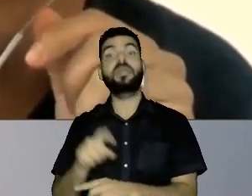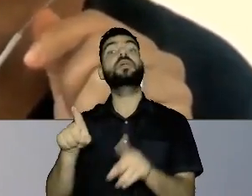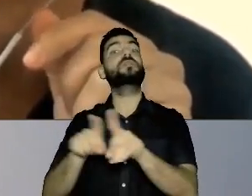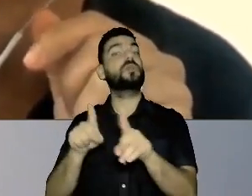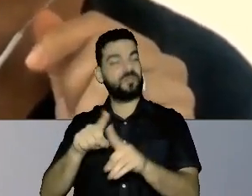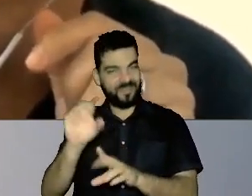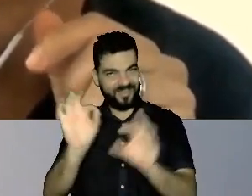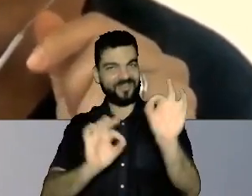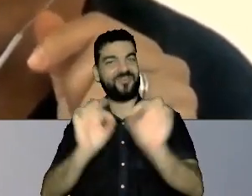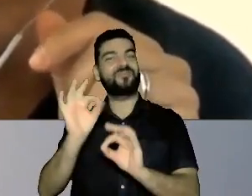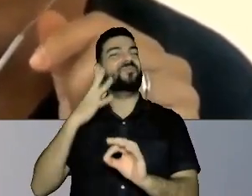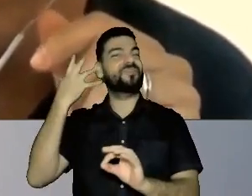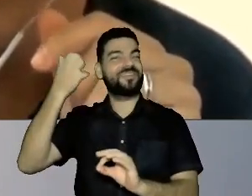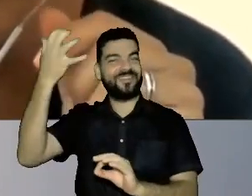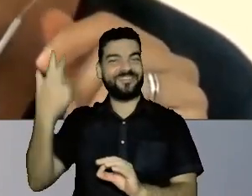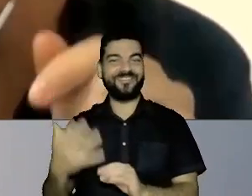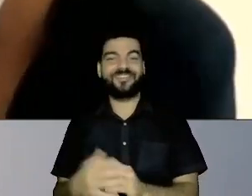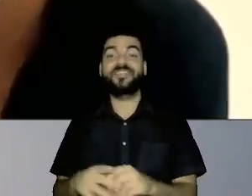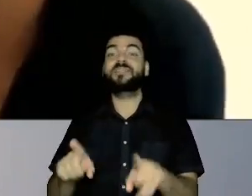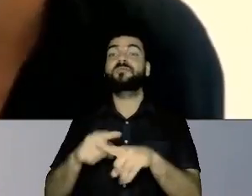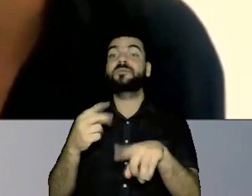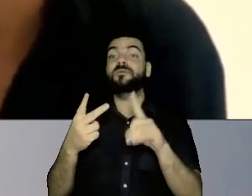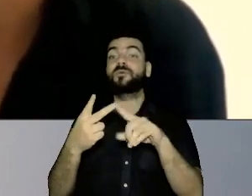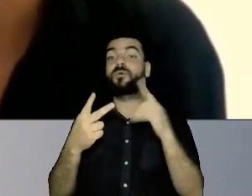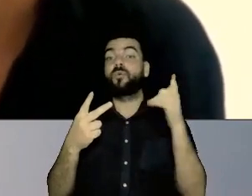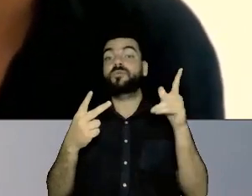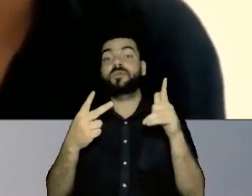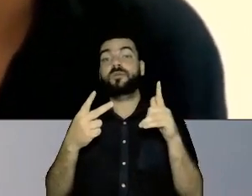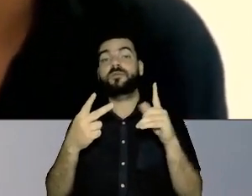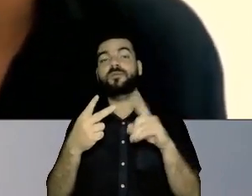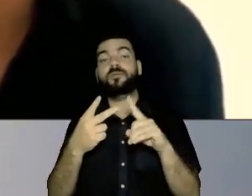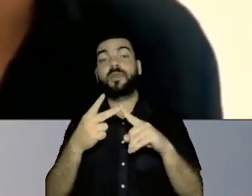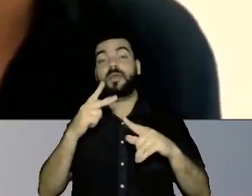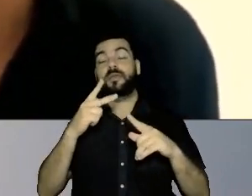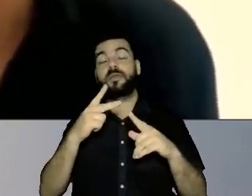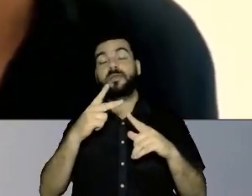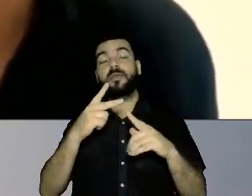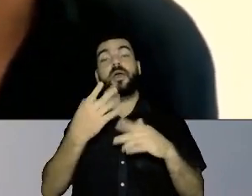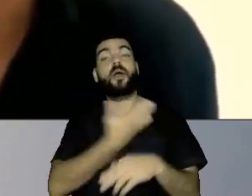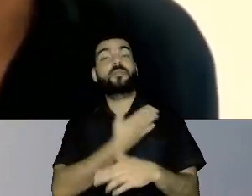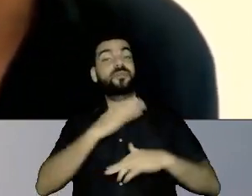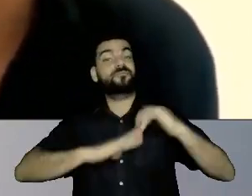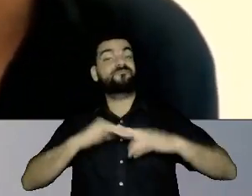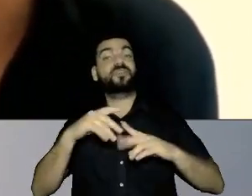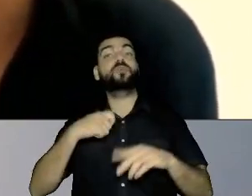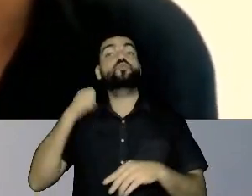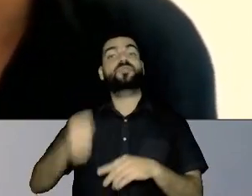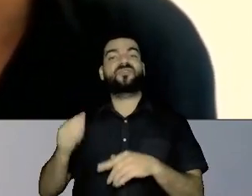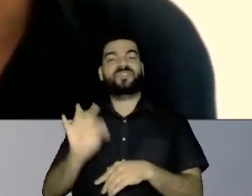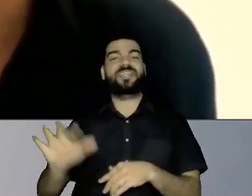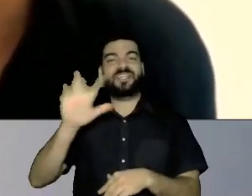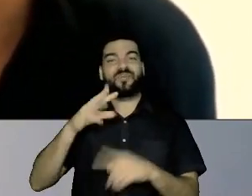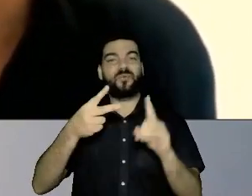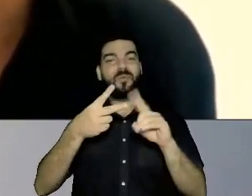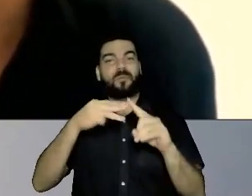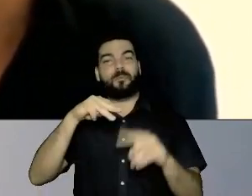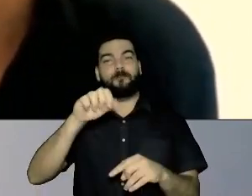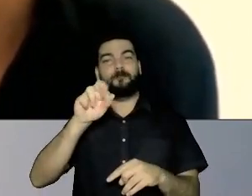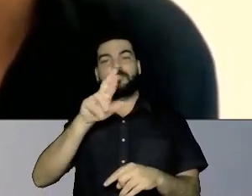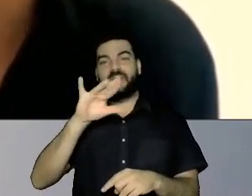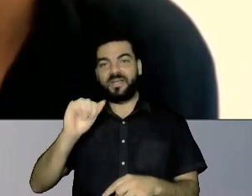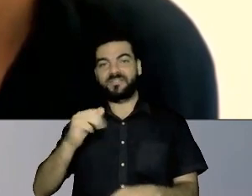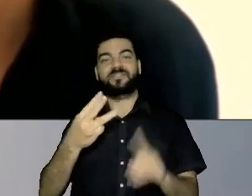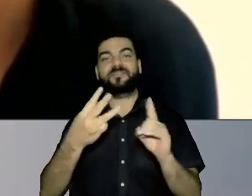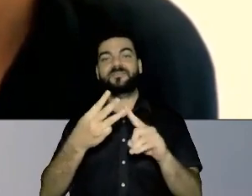evento, juntamente com as nossas queridas e competentíssimas colegas juízas federais, doutora Márcia Hoffmann e doutora